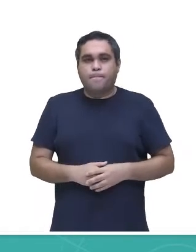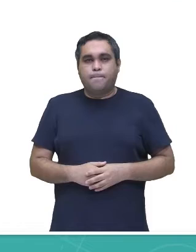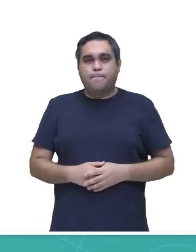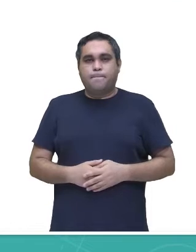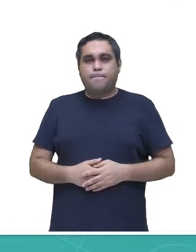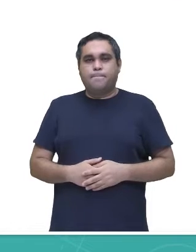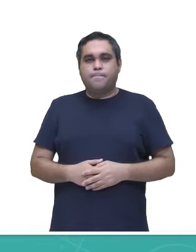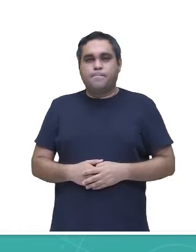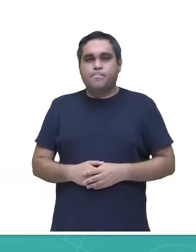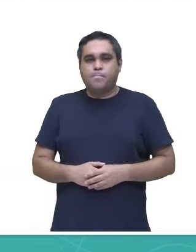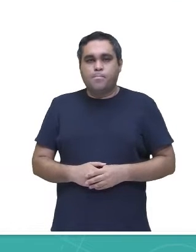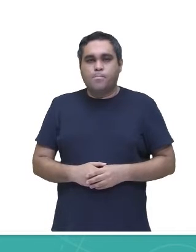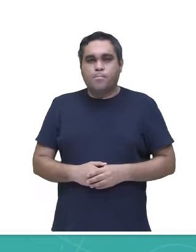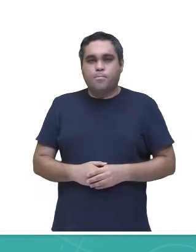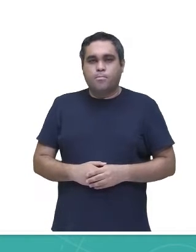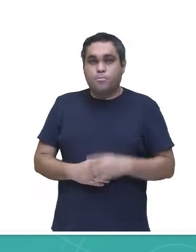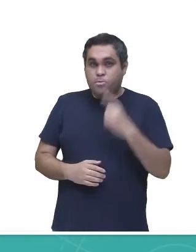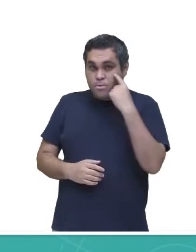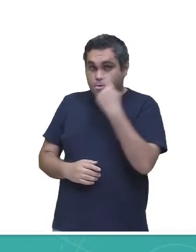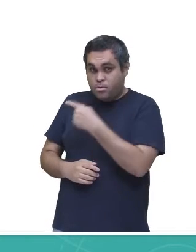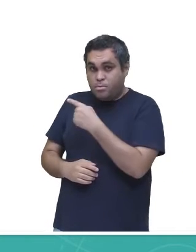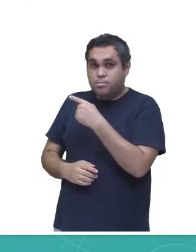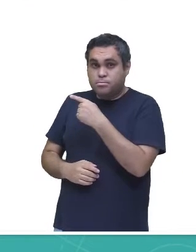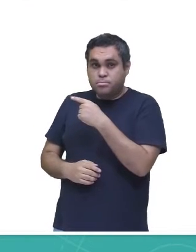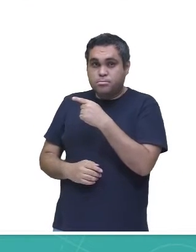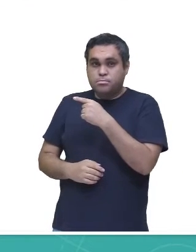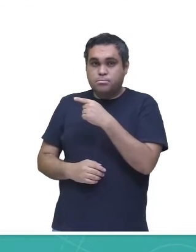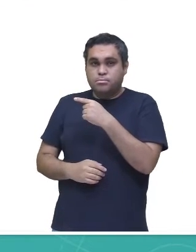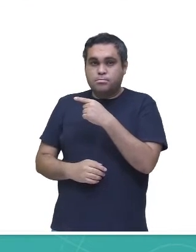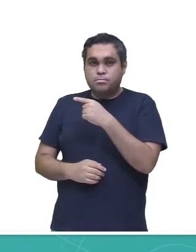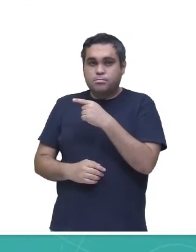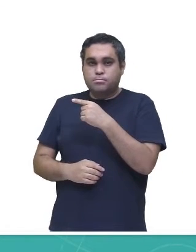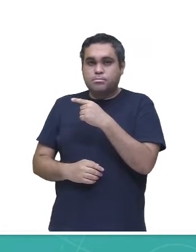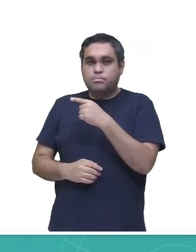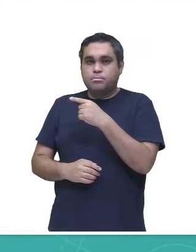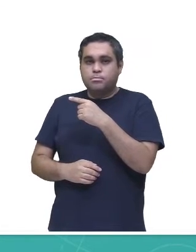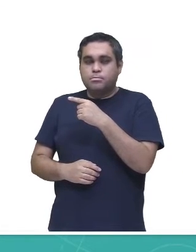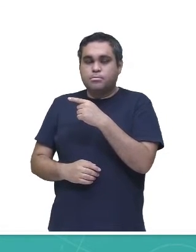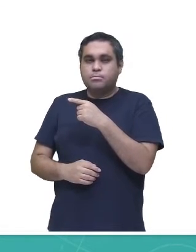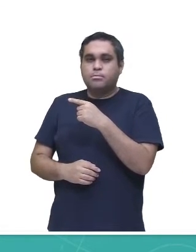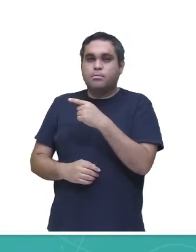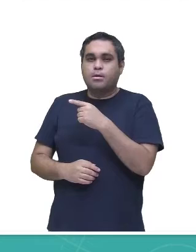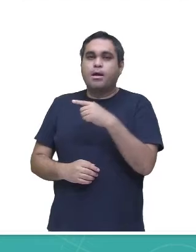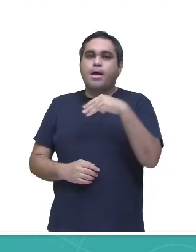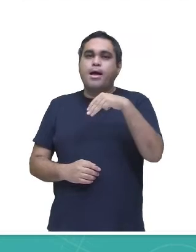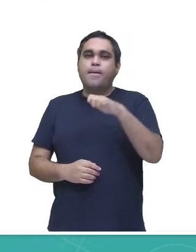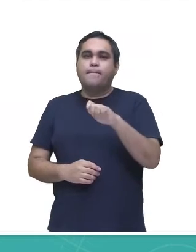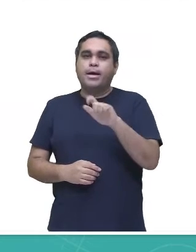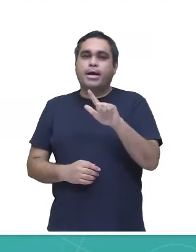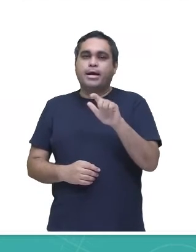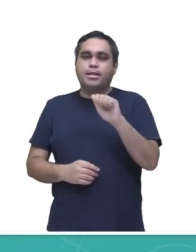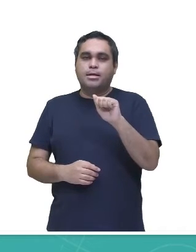temos aqui melanócito, né? Toda essa estrutura aqui, e aqui também. E os melanócitos são